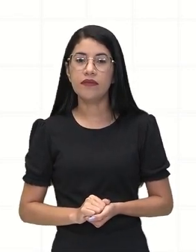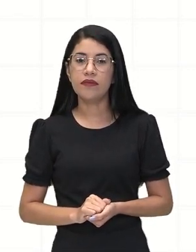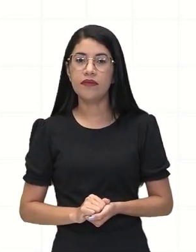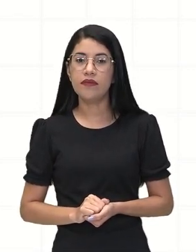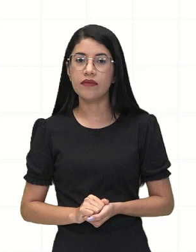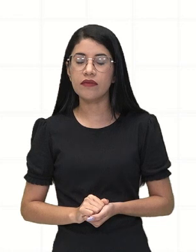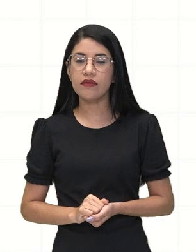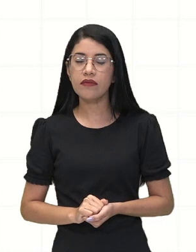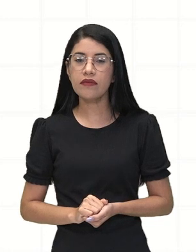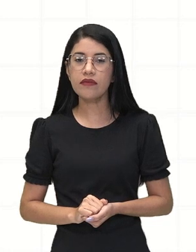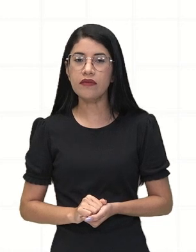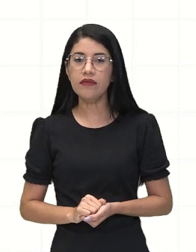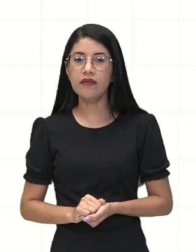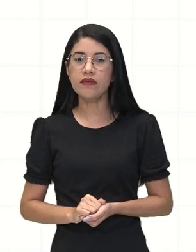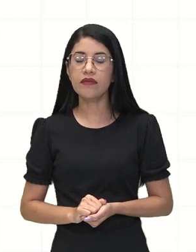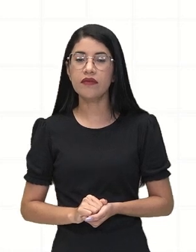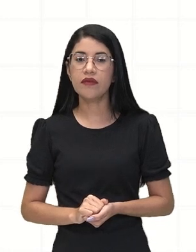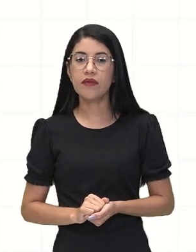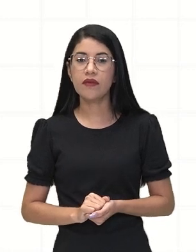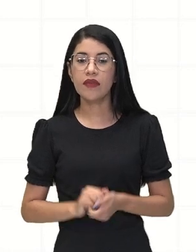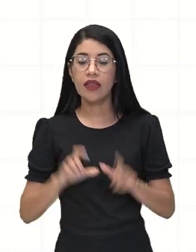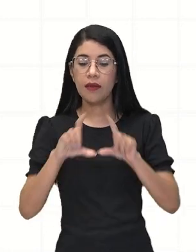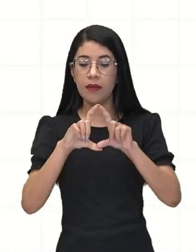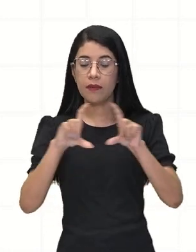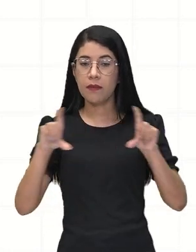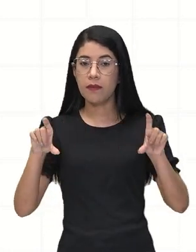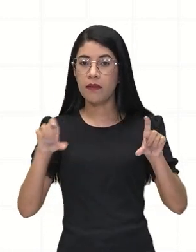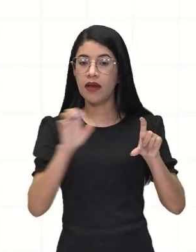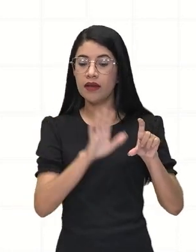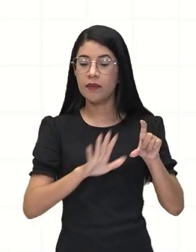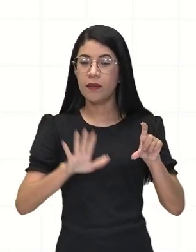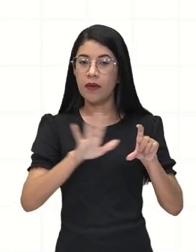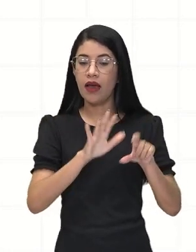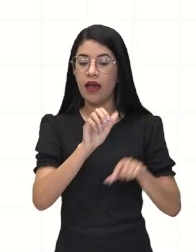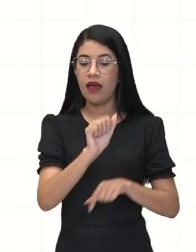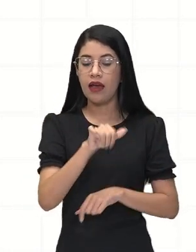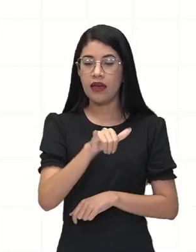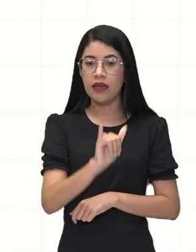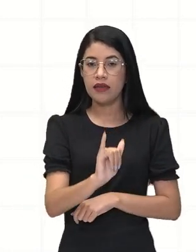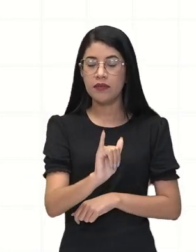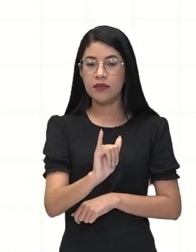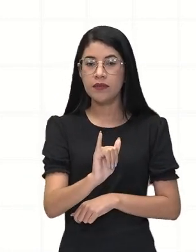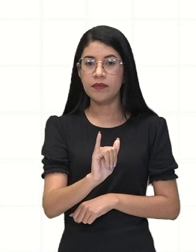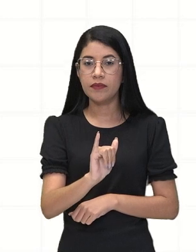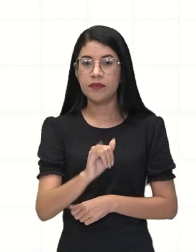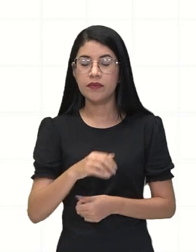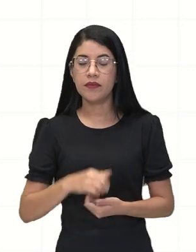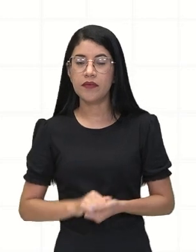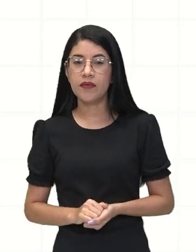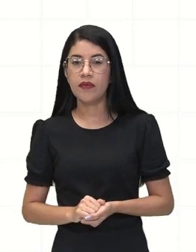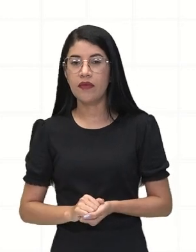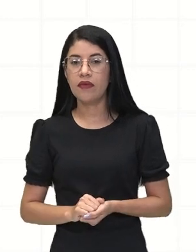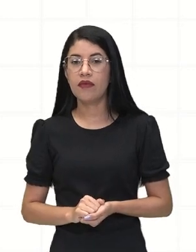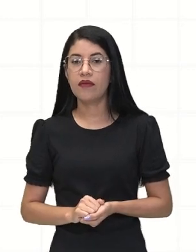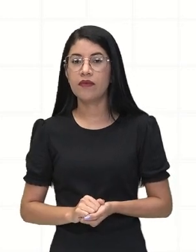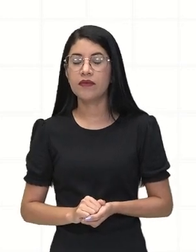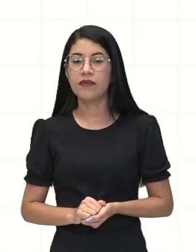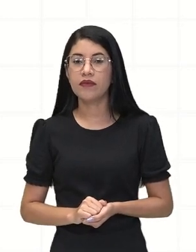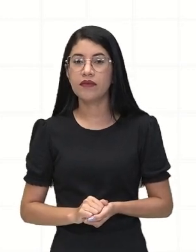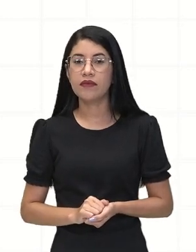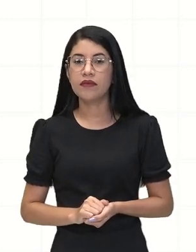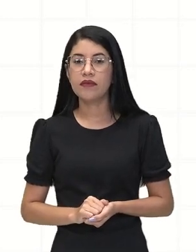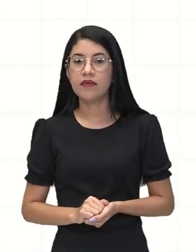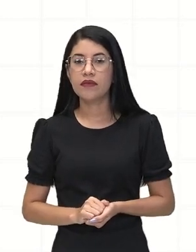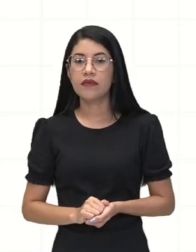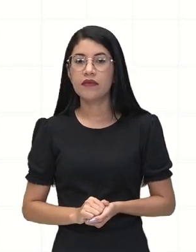eu tenho também uma outra área, né? A vezes Y. Então, aqui vai